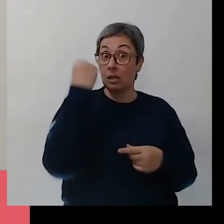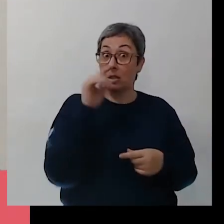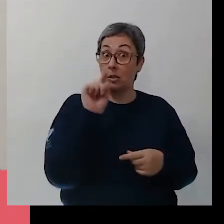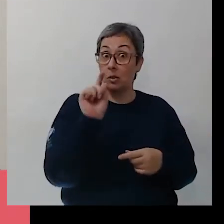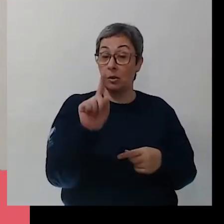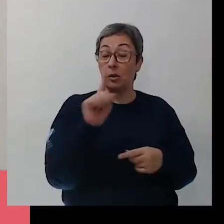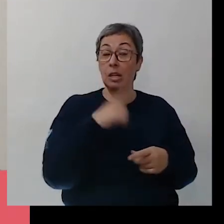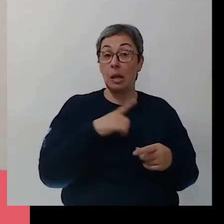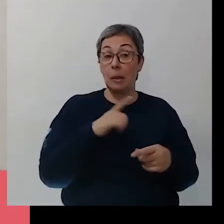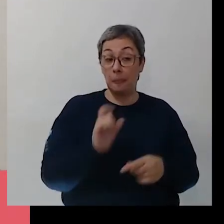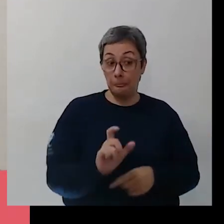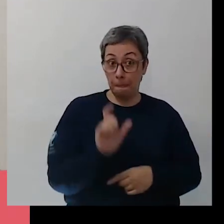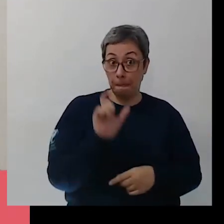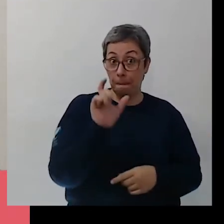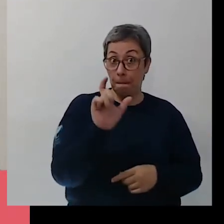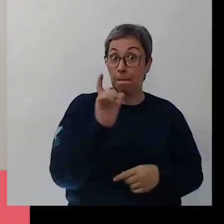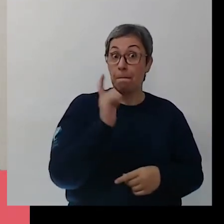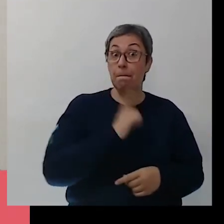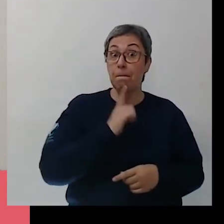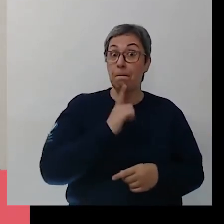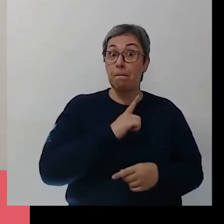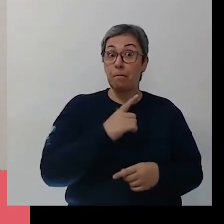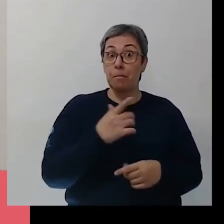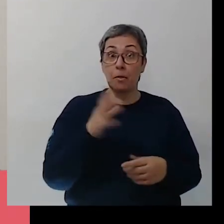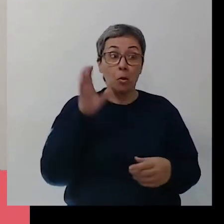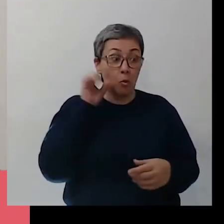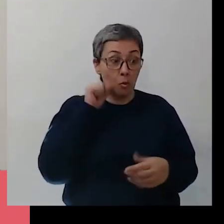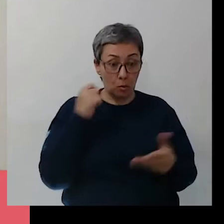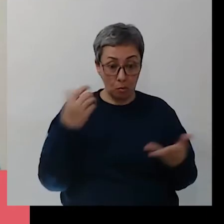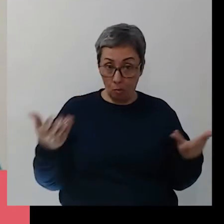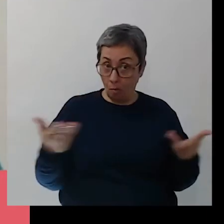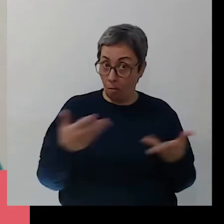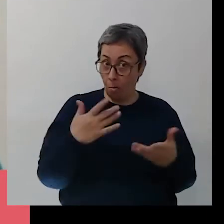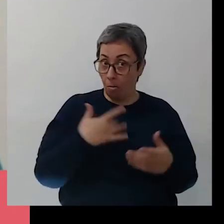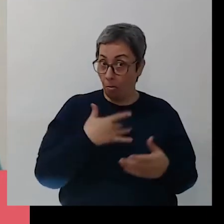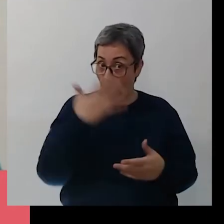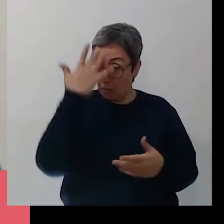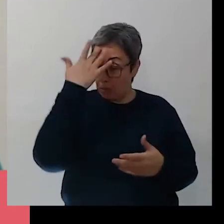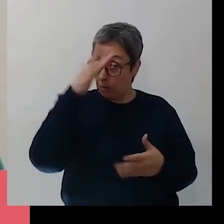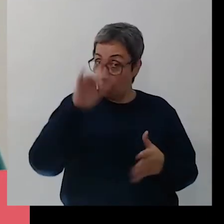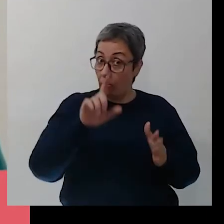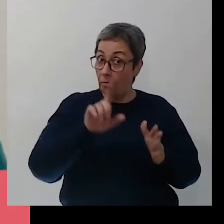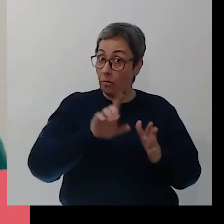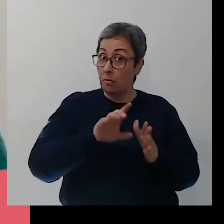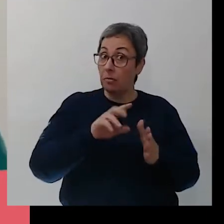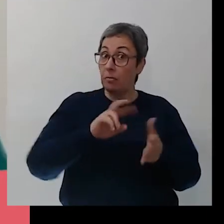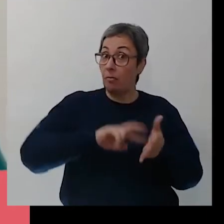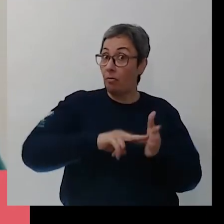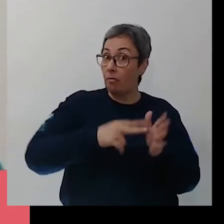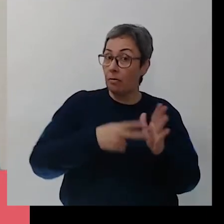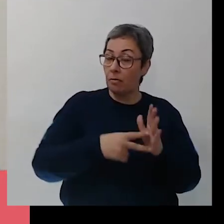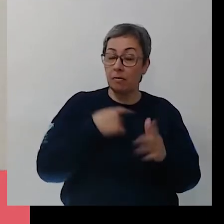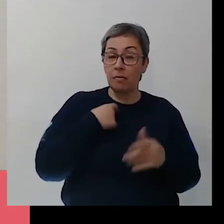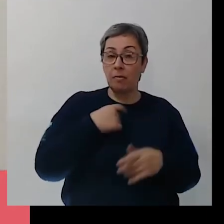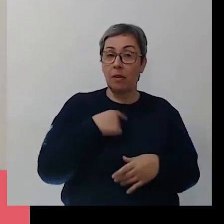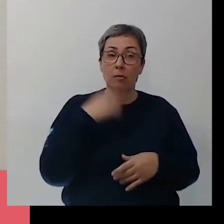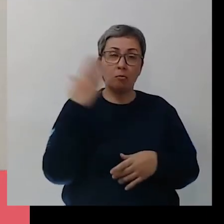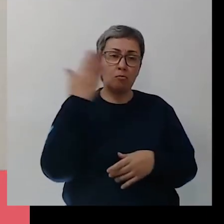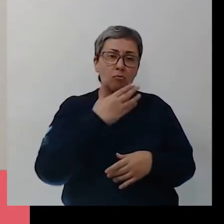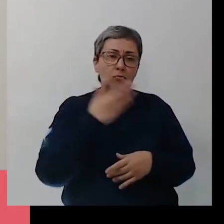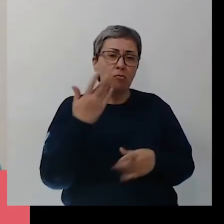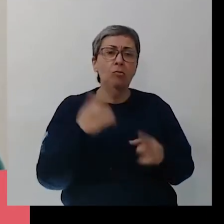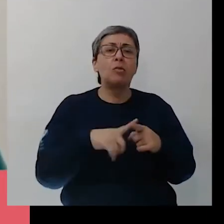E se tiver alguma palavra que vocês ouviram hoje, que vocês não sabem o significado, não fiquem sem